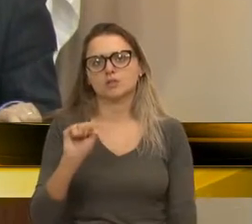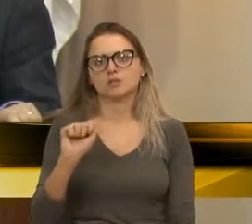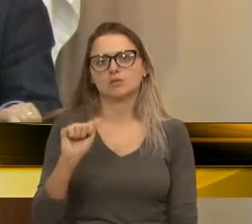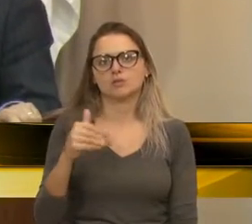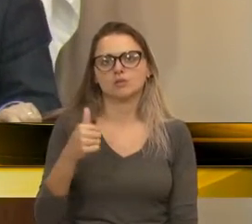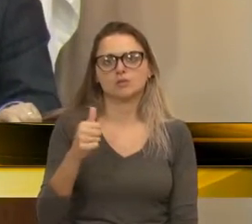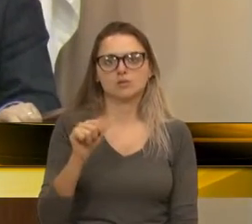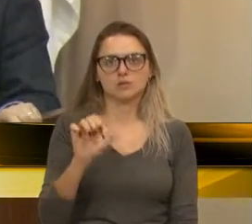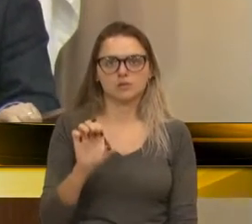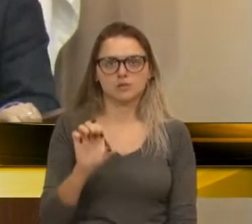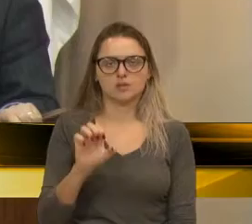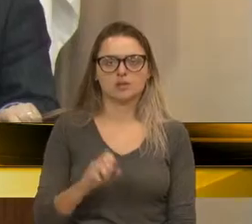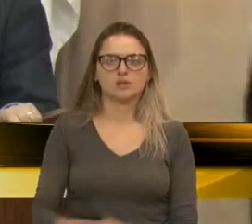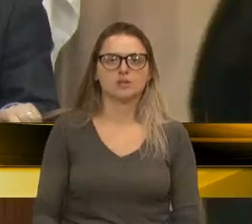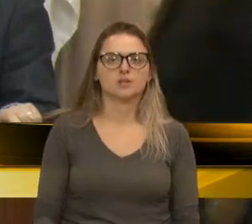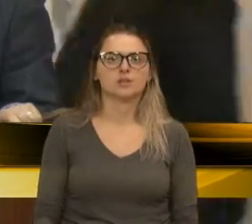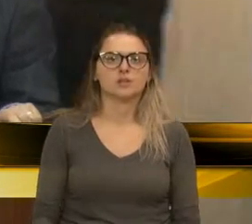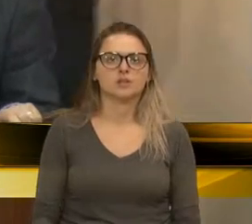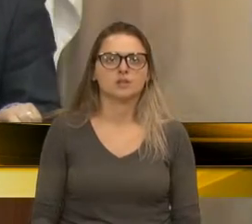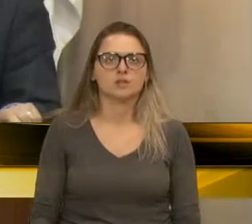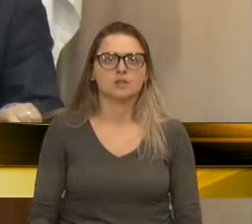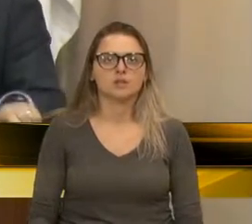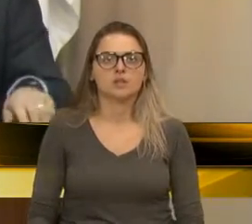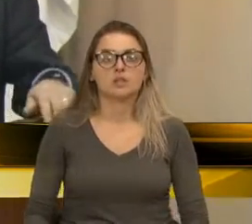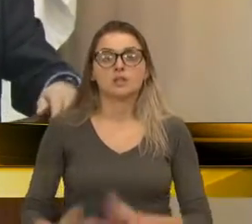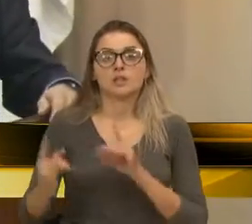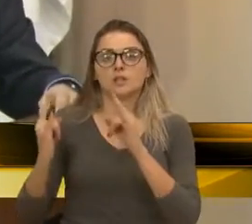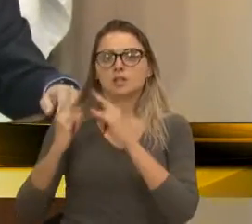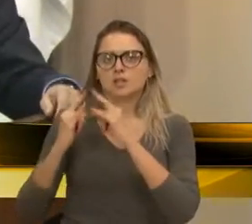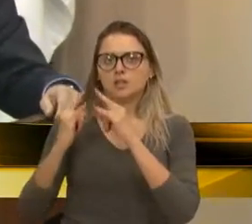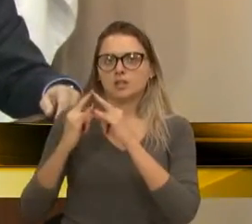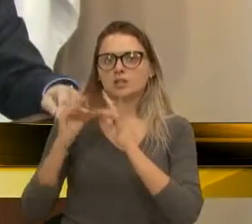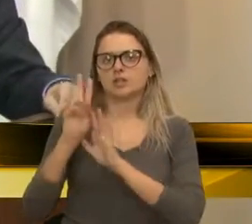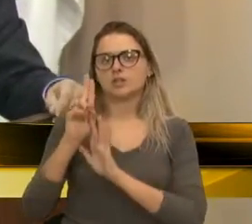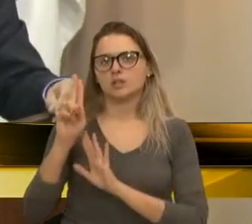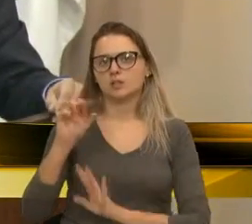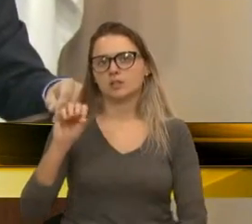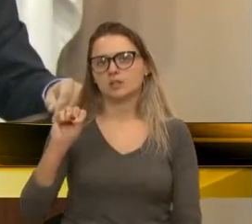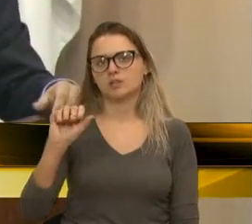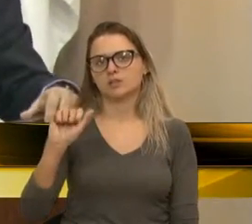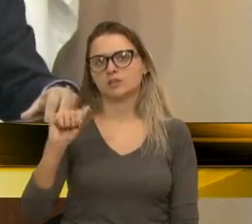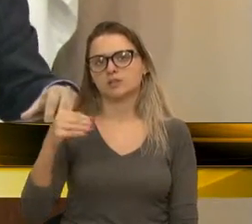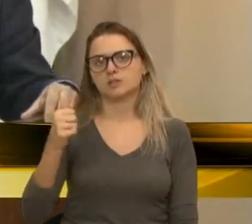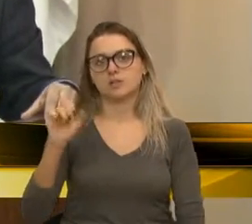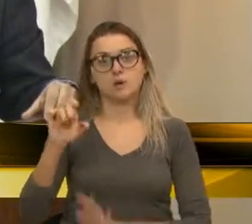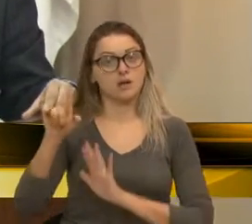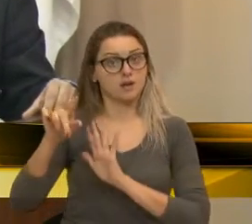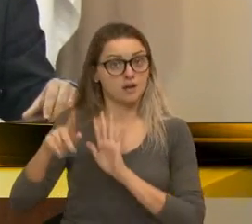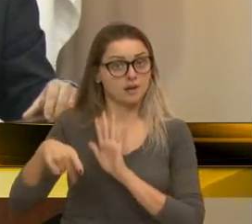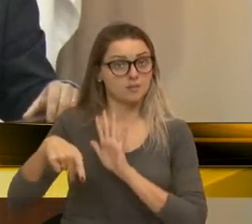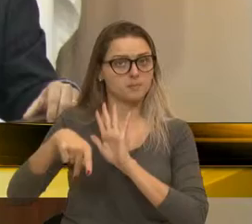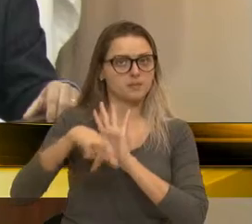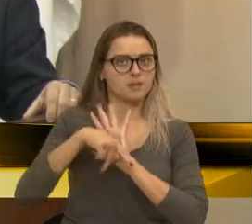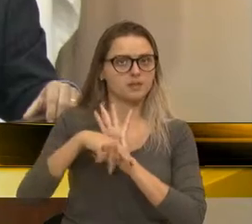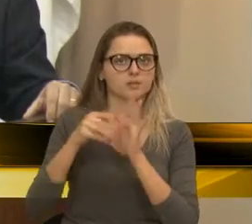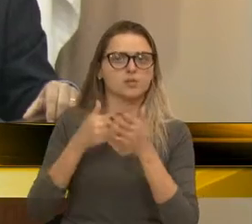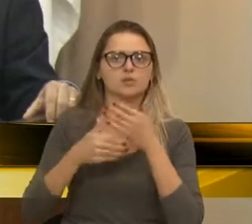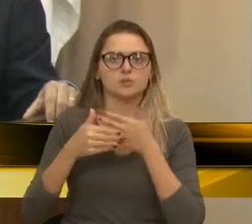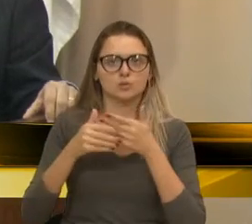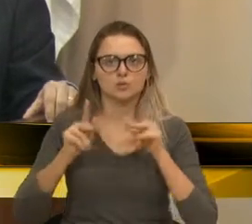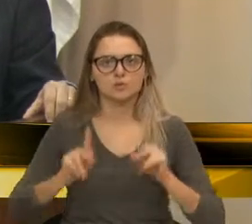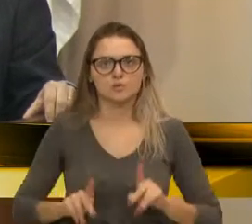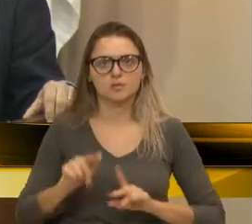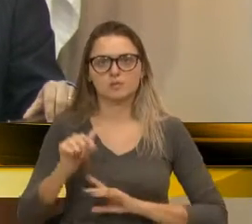Municipal de Água e Esgoto, essa autarquia de nome SAMAI, que é um patrimônio de todos os